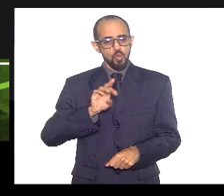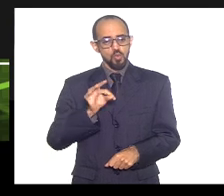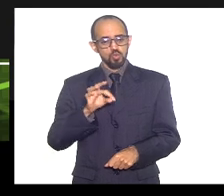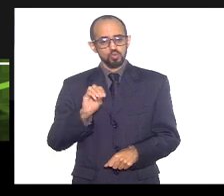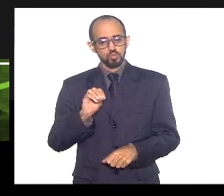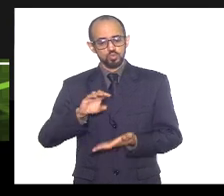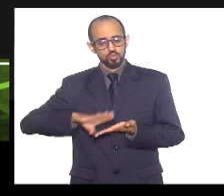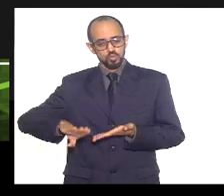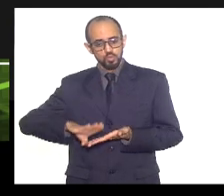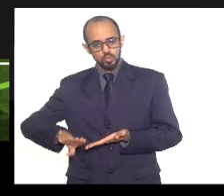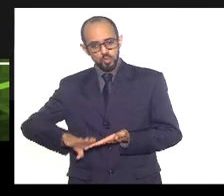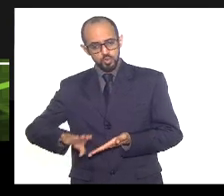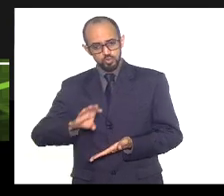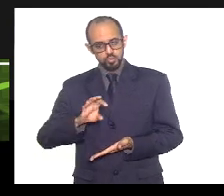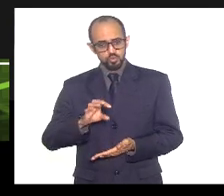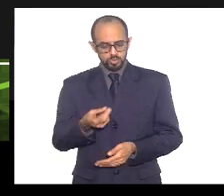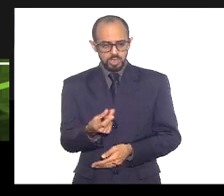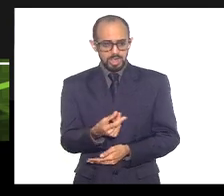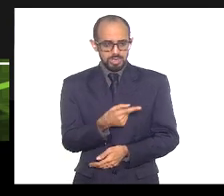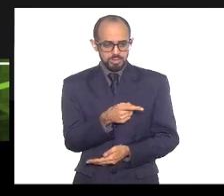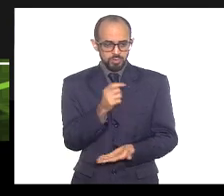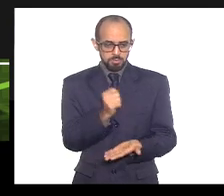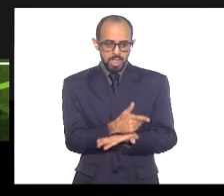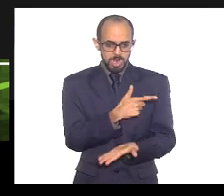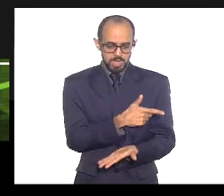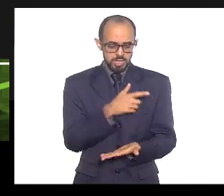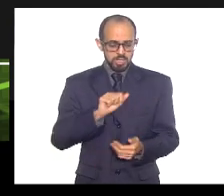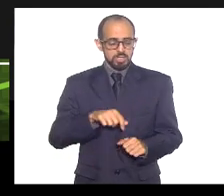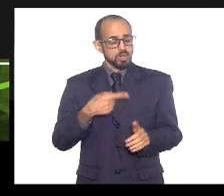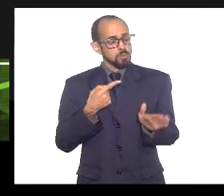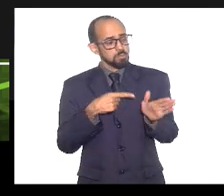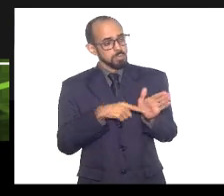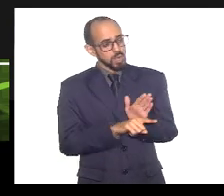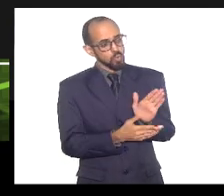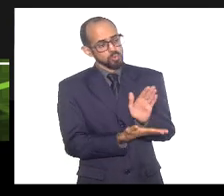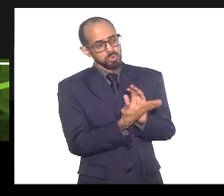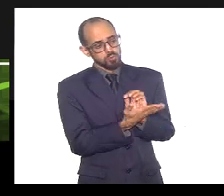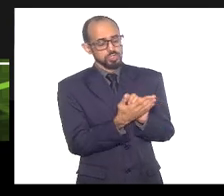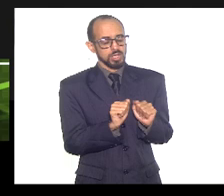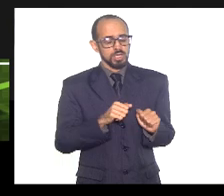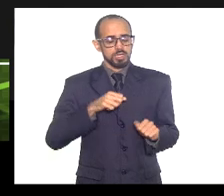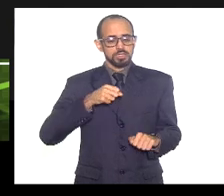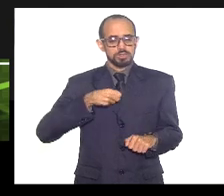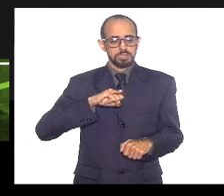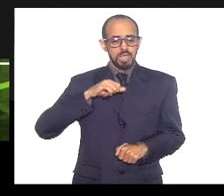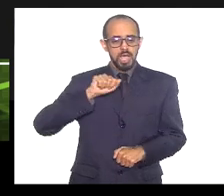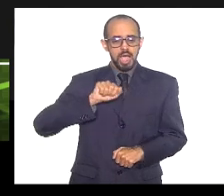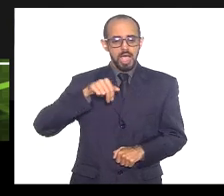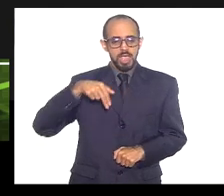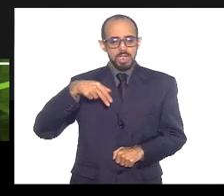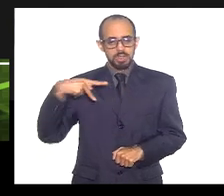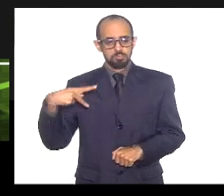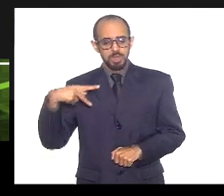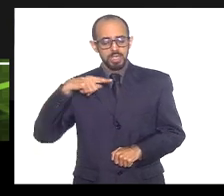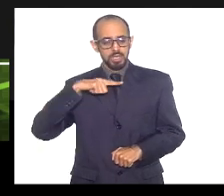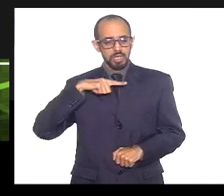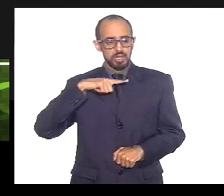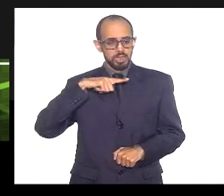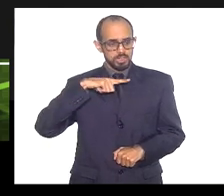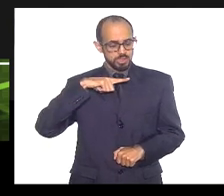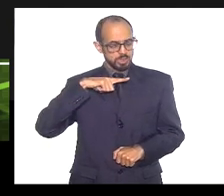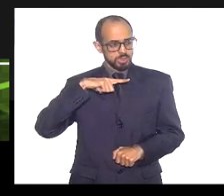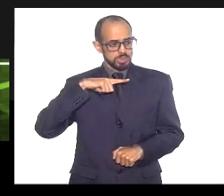né? Então, eu pergunto a você se a ANP tem conhecimento dessas tarifas,